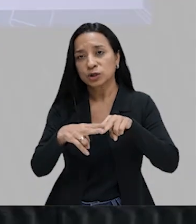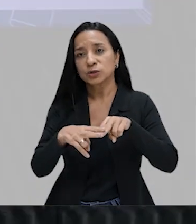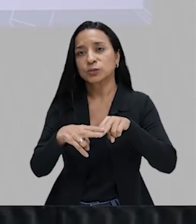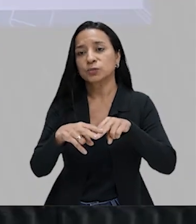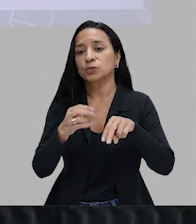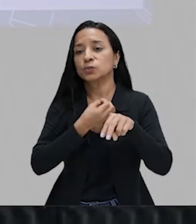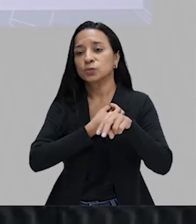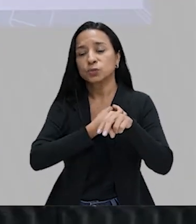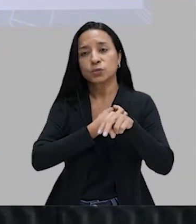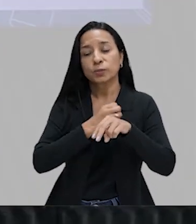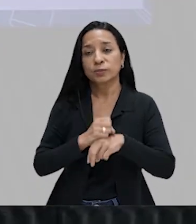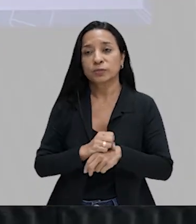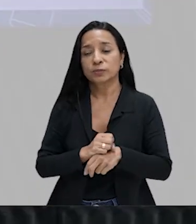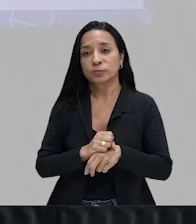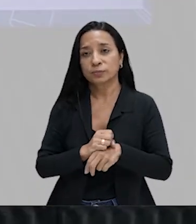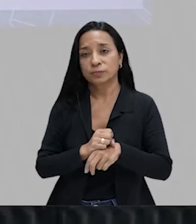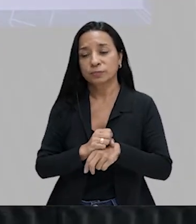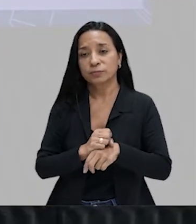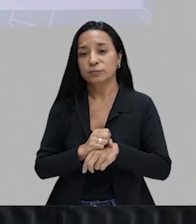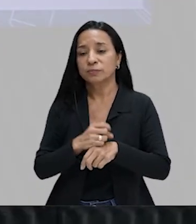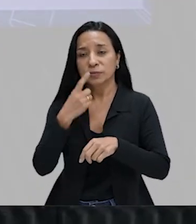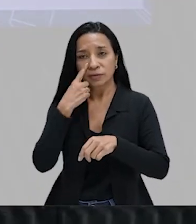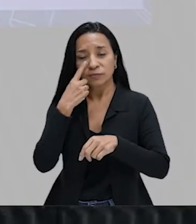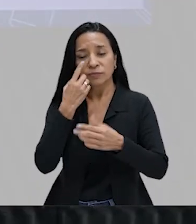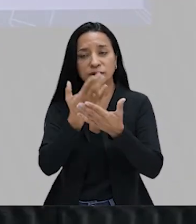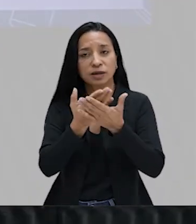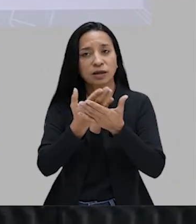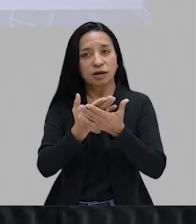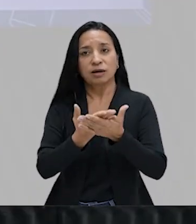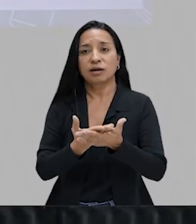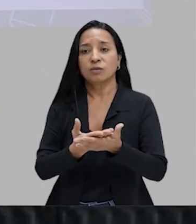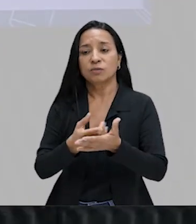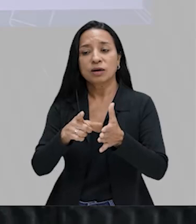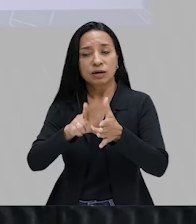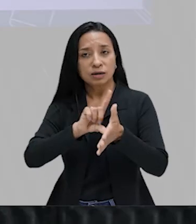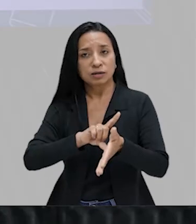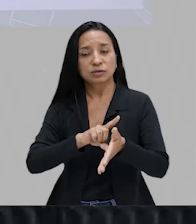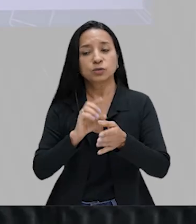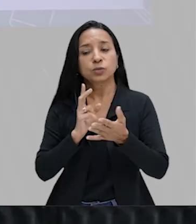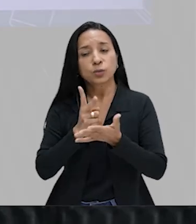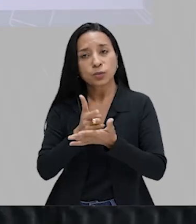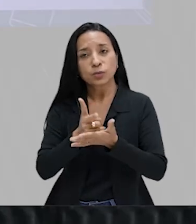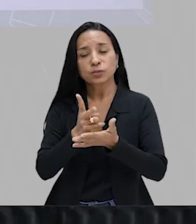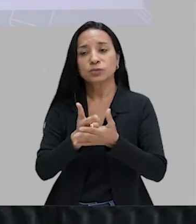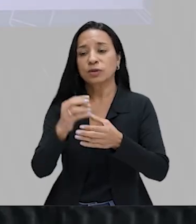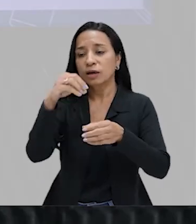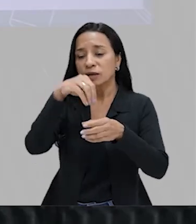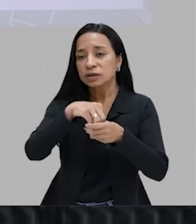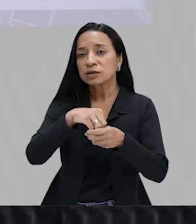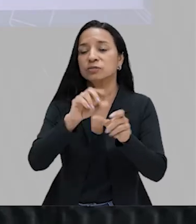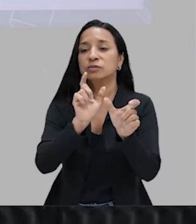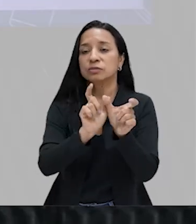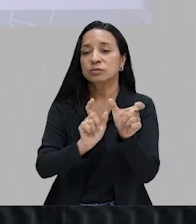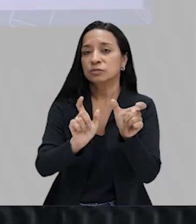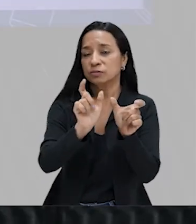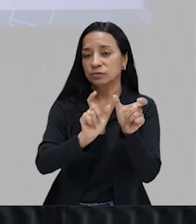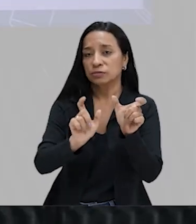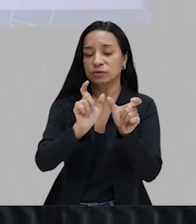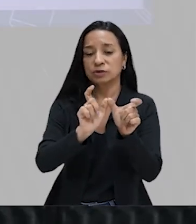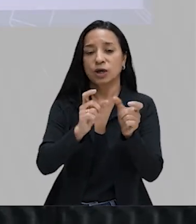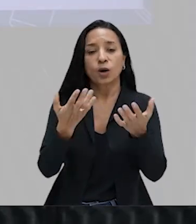flexão de grau. Então dá uma olhadinha na aula anterior que nós vamos continuar ainda dentro da morfologia. E na aula de hoje nós vamos abordar